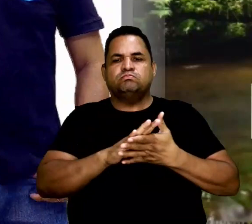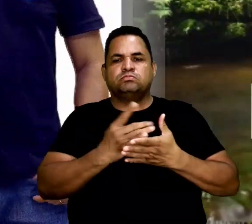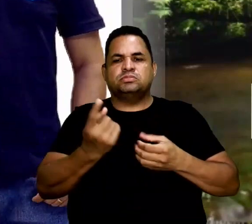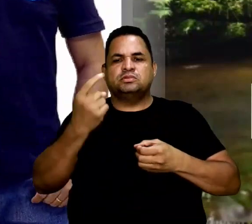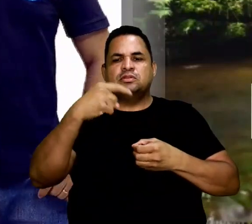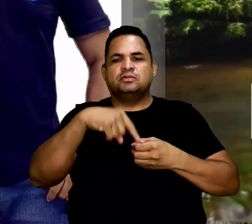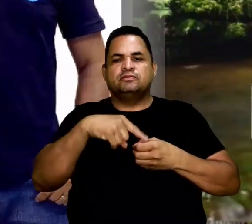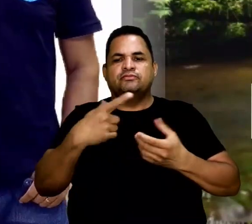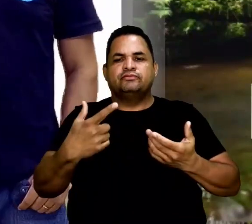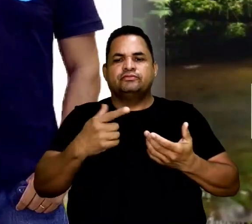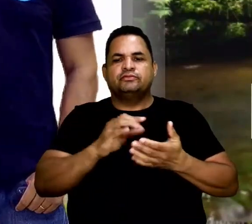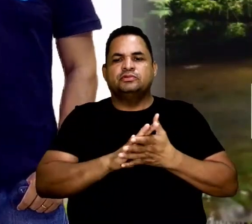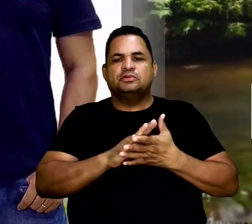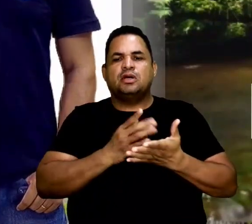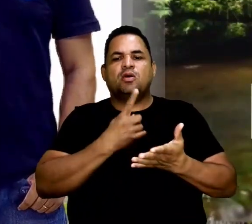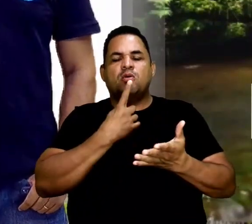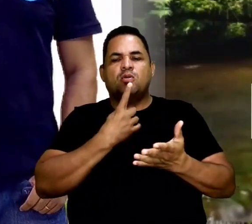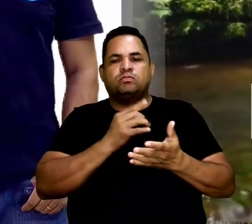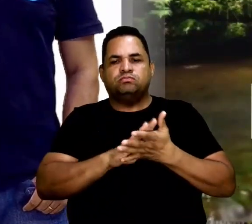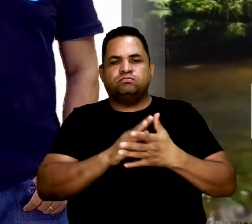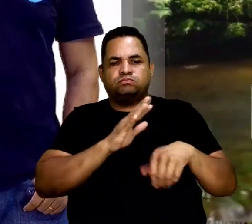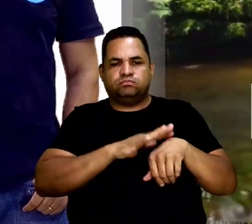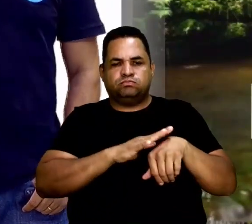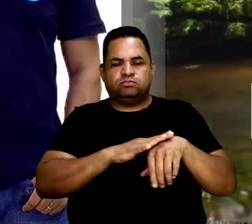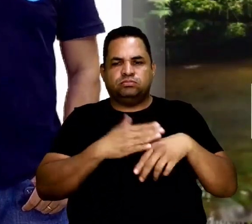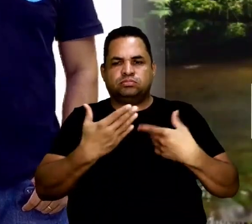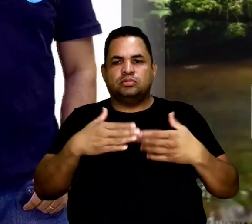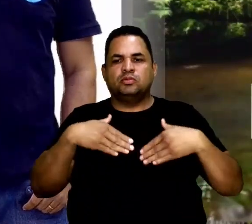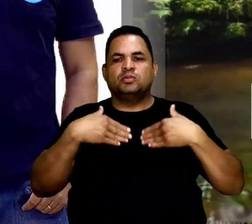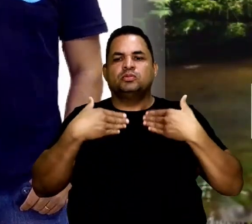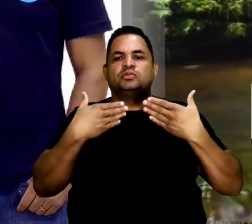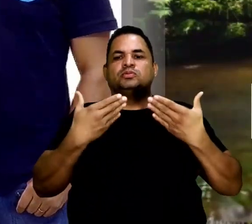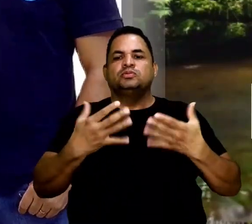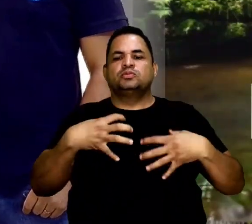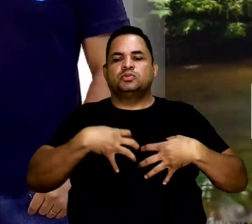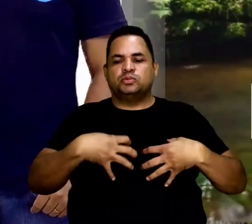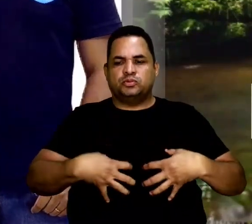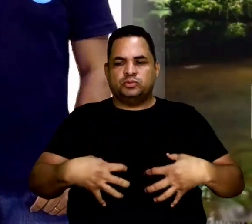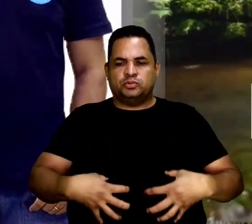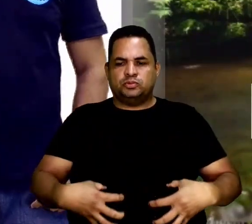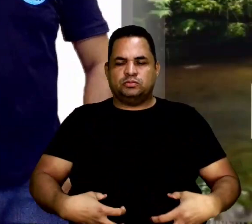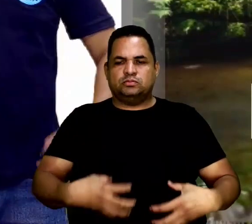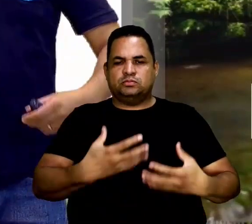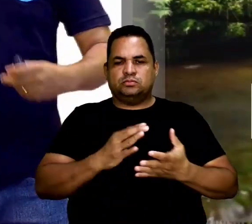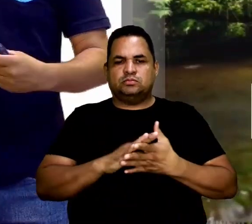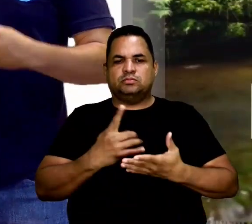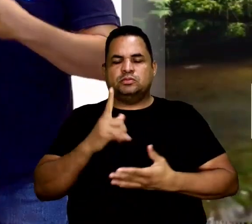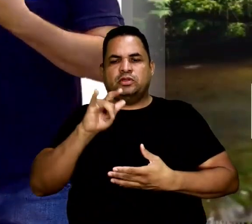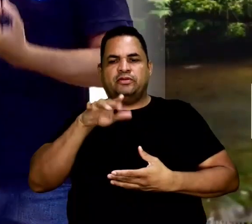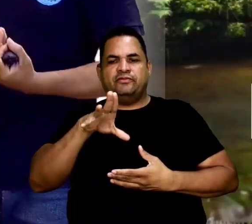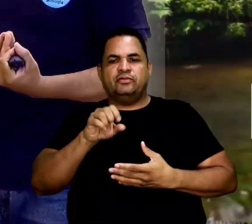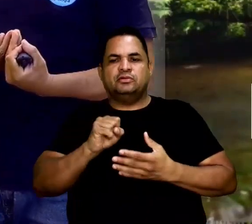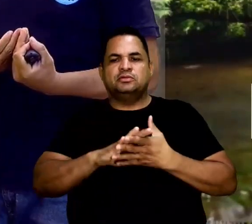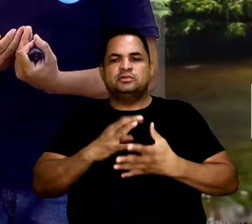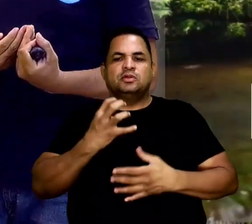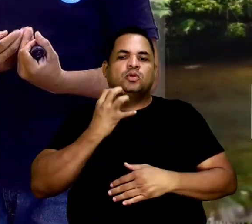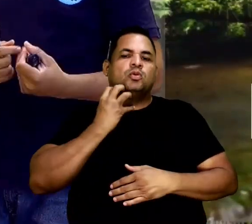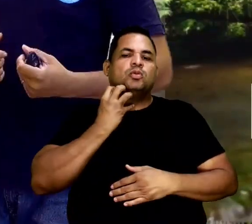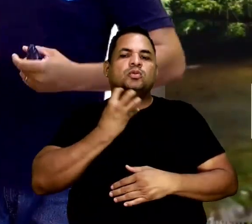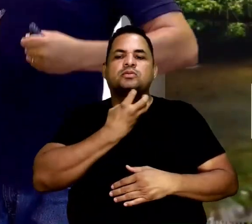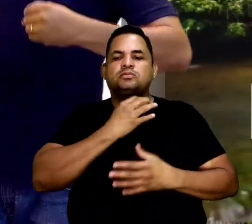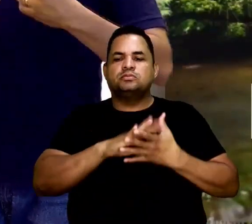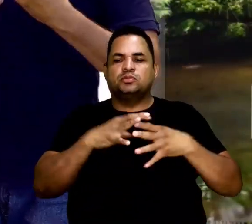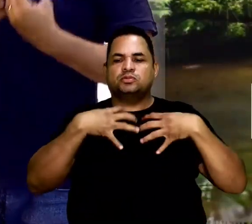sangue infeccionado? Não. É justamente quando os órgãos linfóides, né, alguns linfonodos, que são as glândulas do nosso